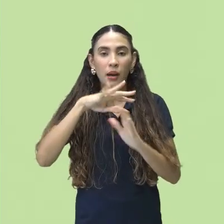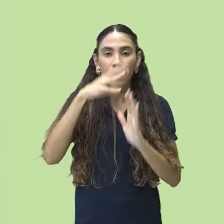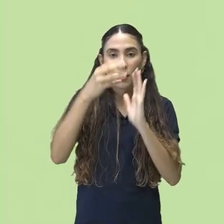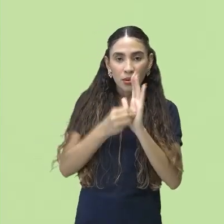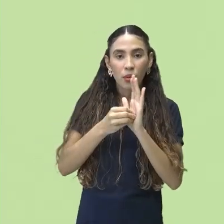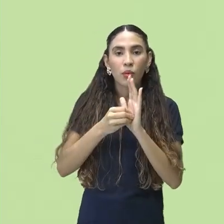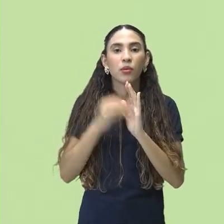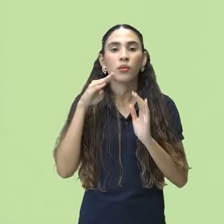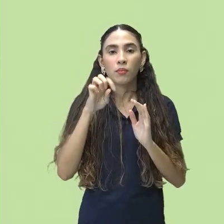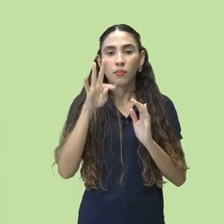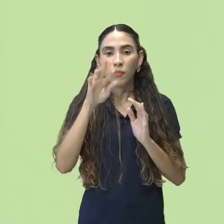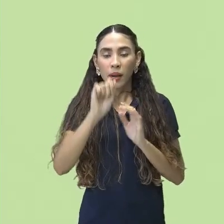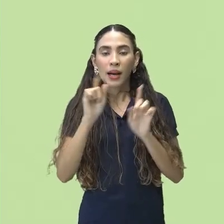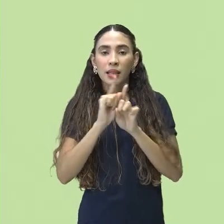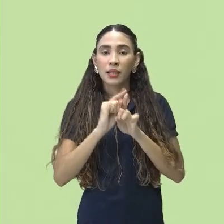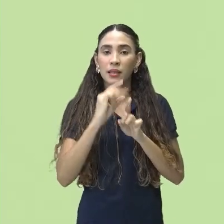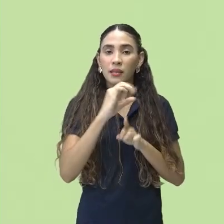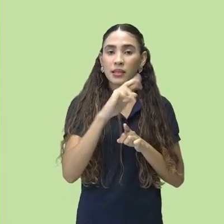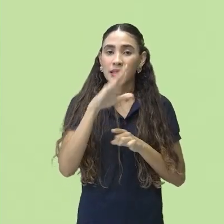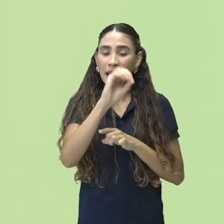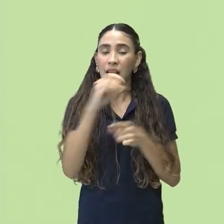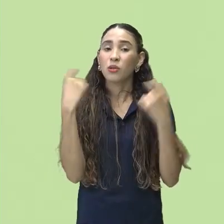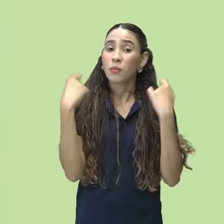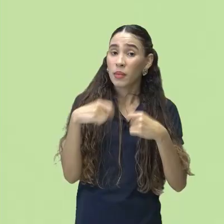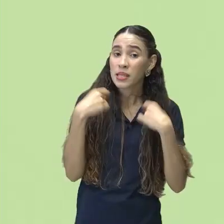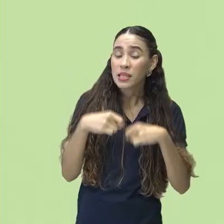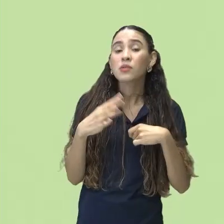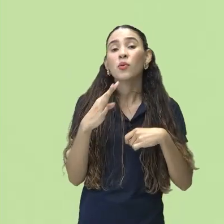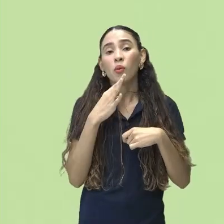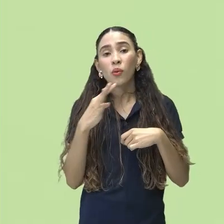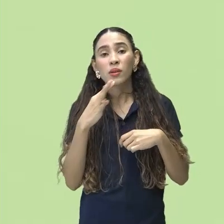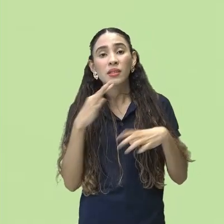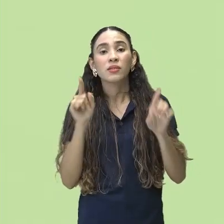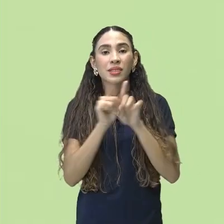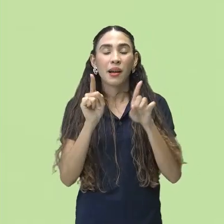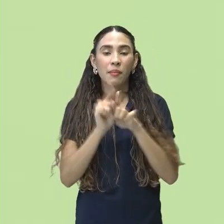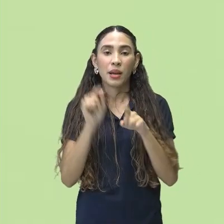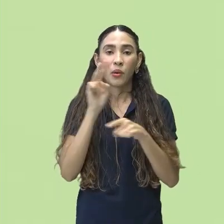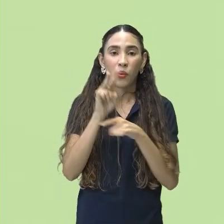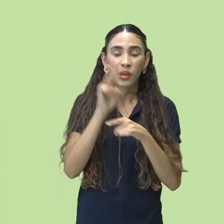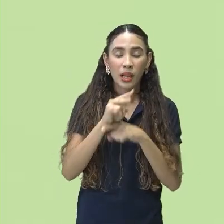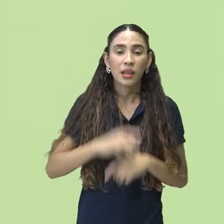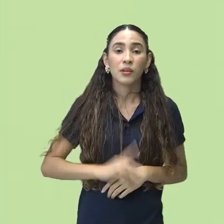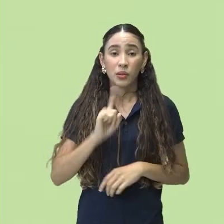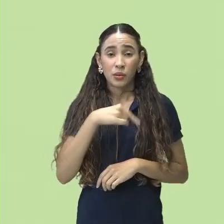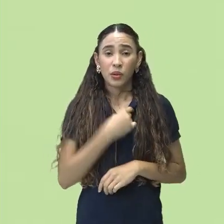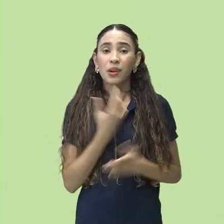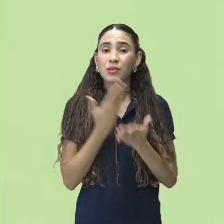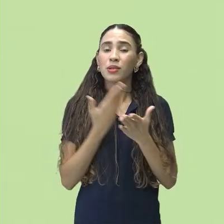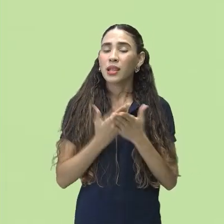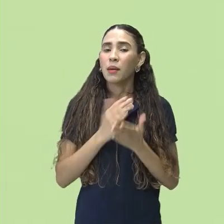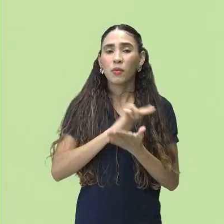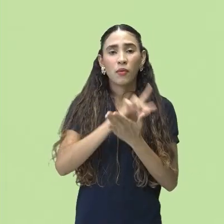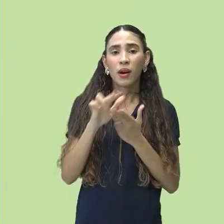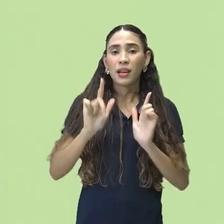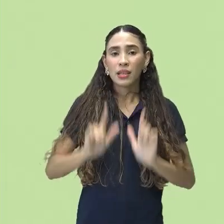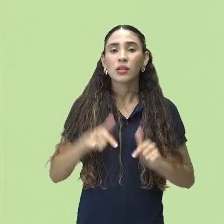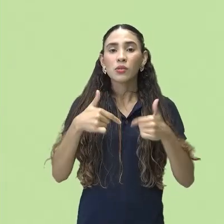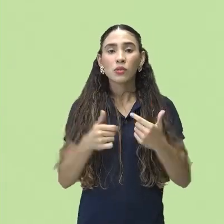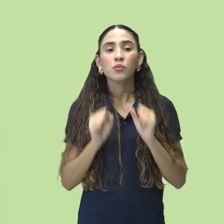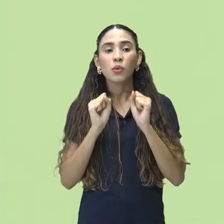amazônico, Mata Atlântica e o Cerrado, que precisam ser conhecidos e preservados. E nós vimos várias ações, né,